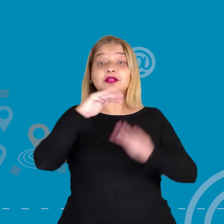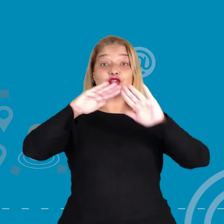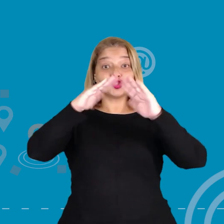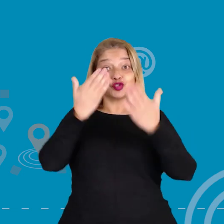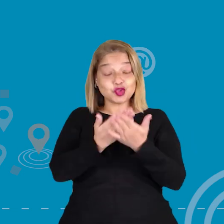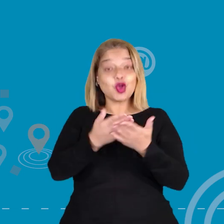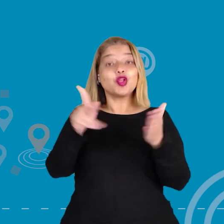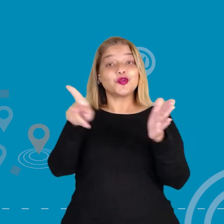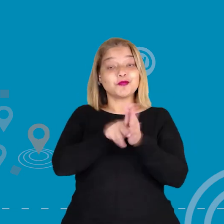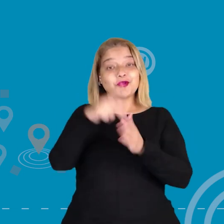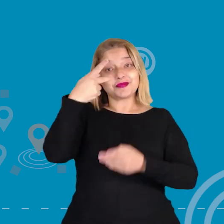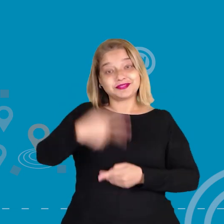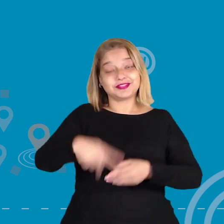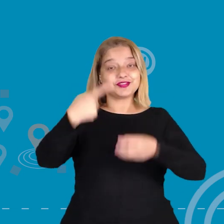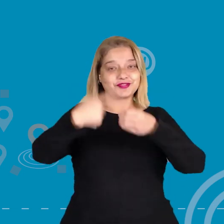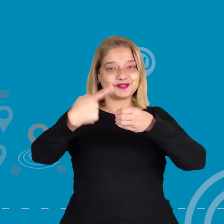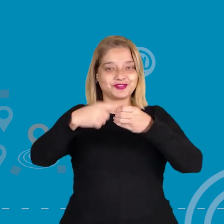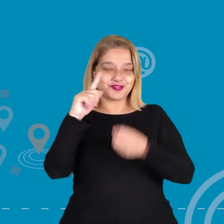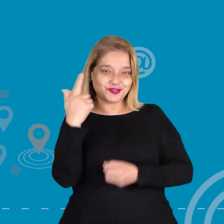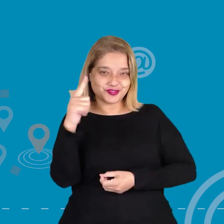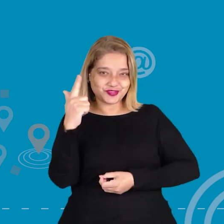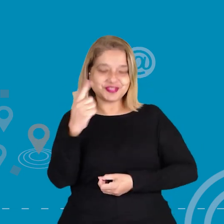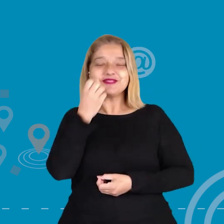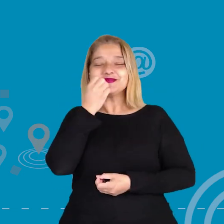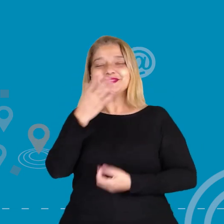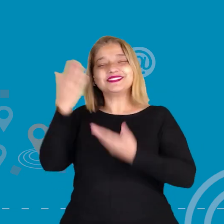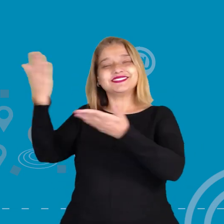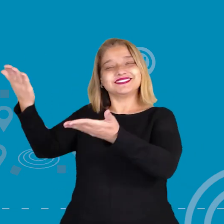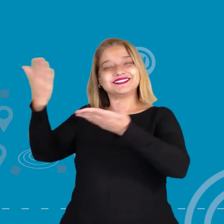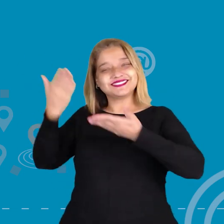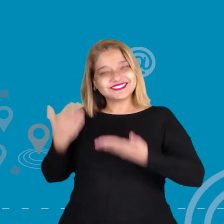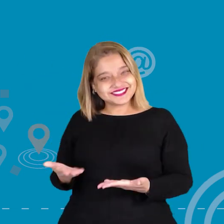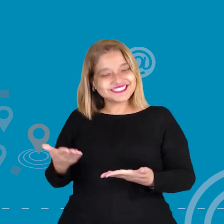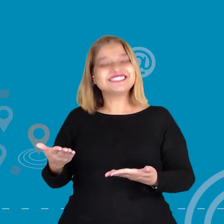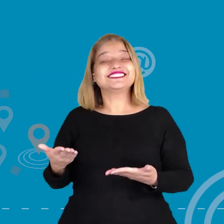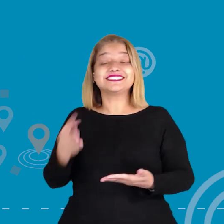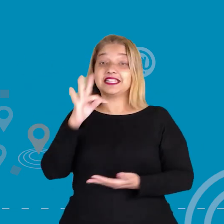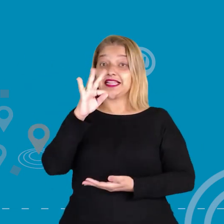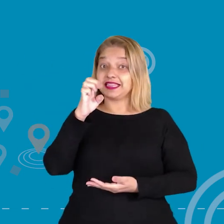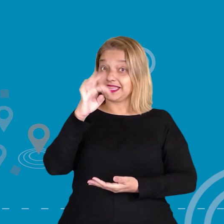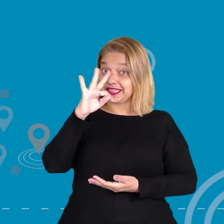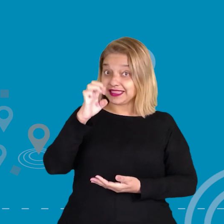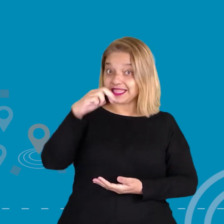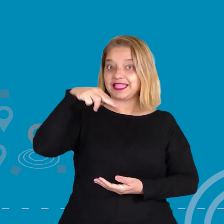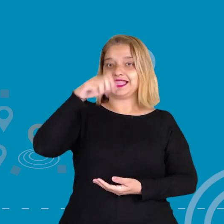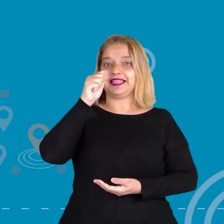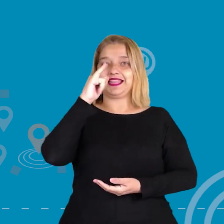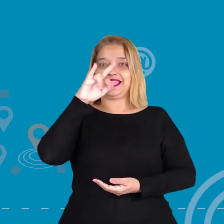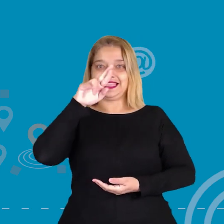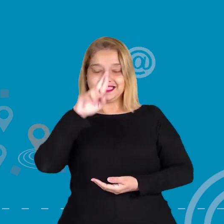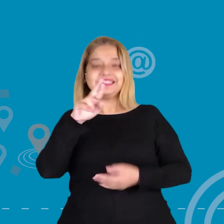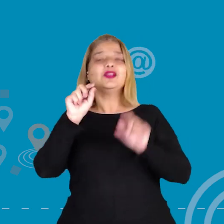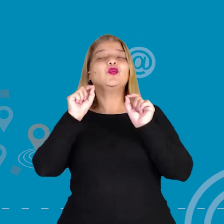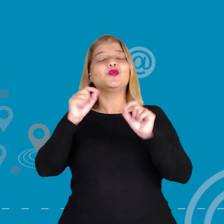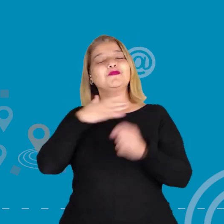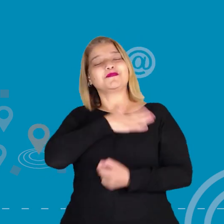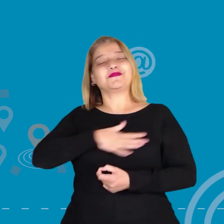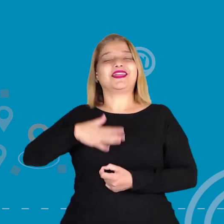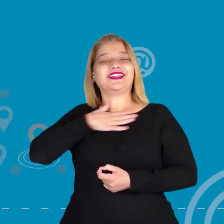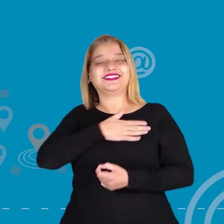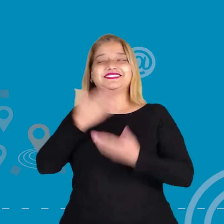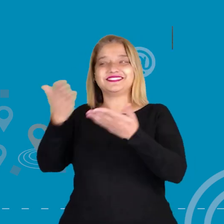Programa de Alimentação Escolar aqui no município de Goiânia. Sejam muito bem-vindas,